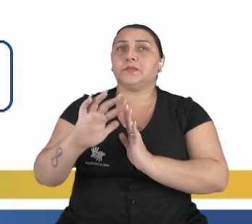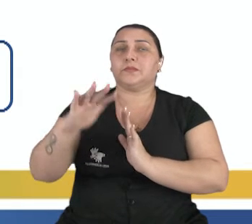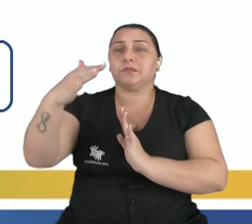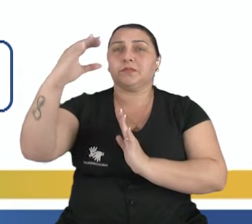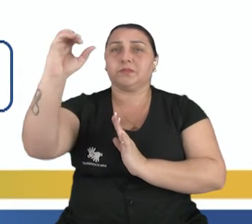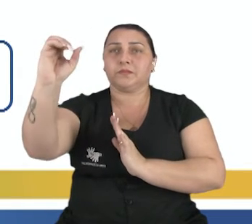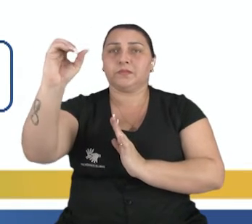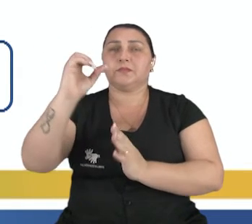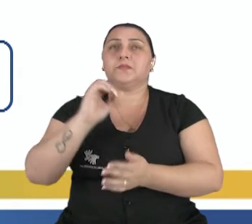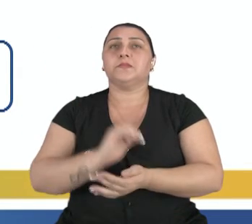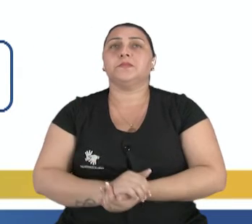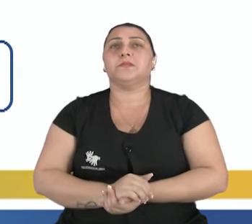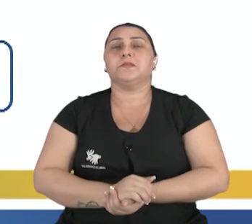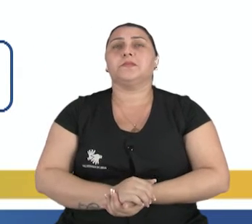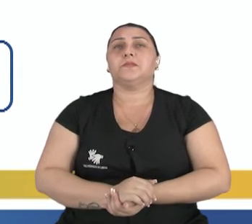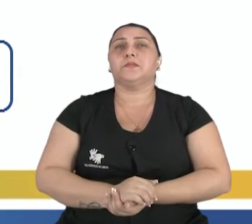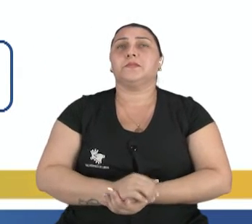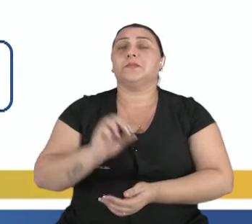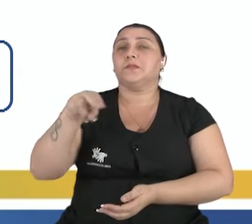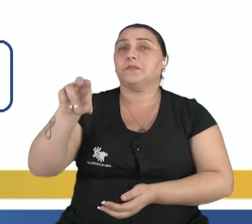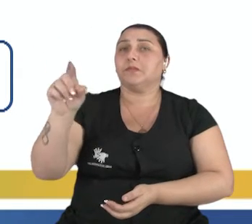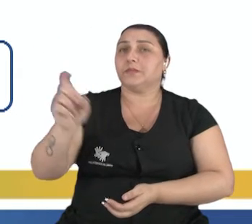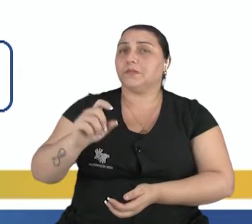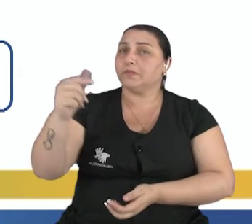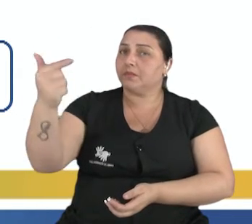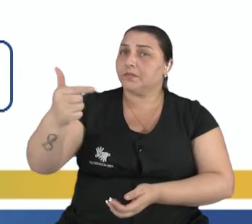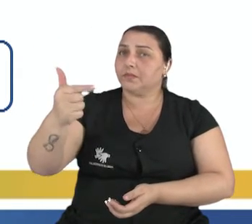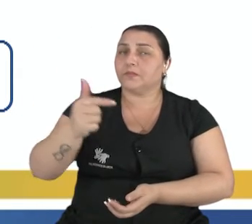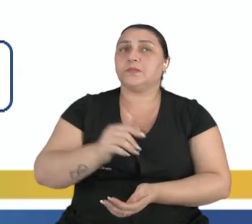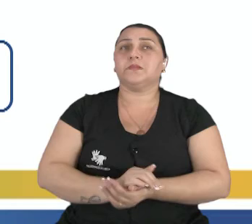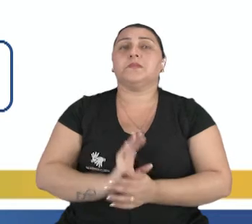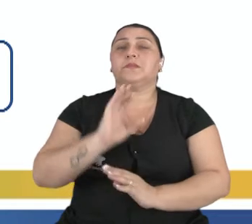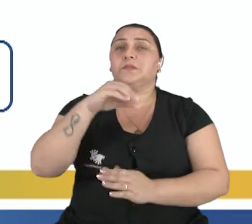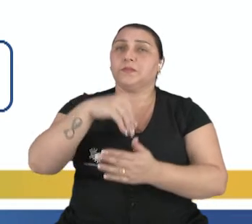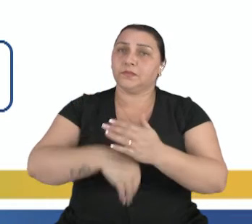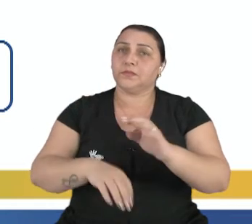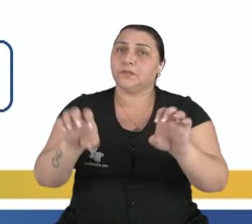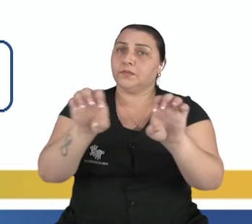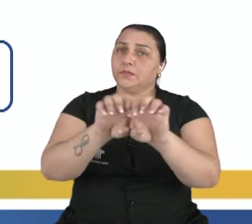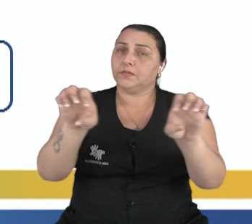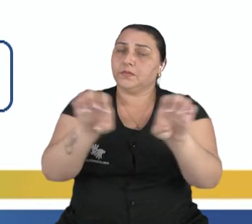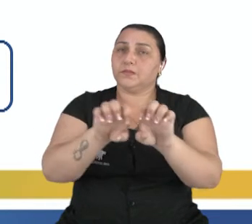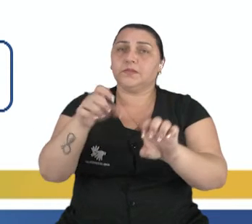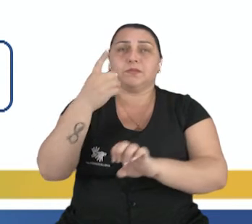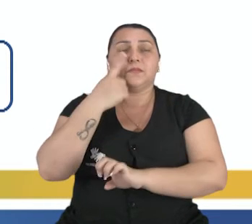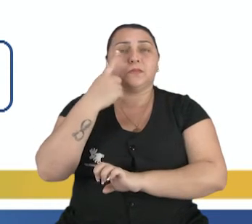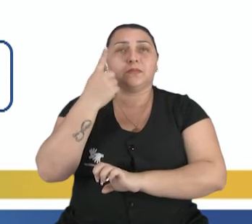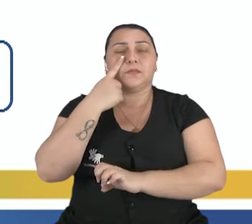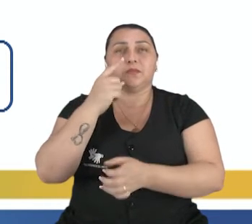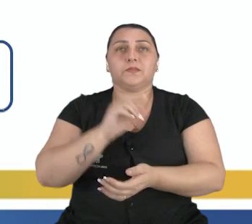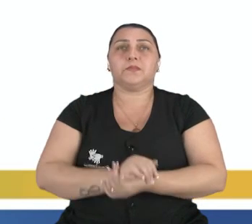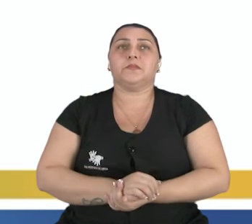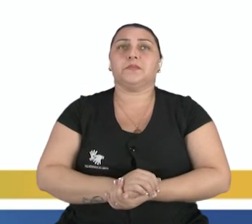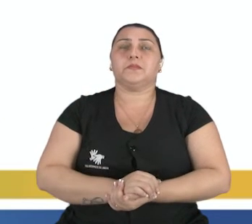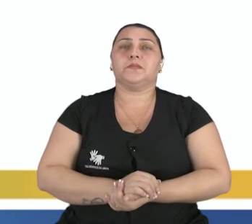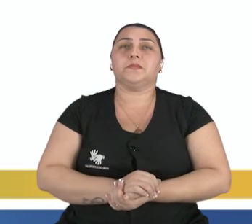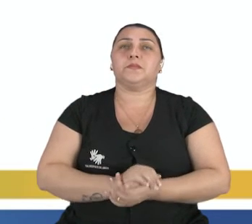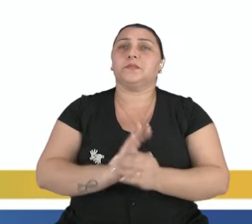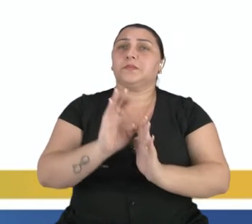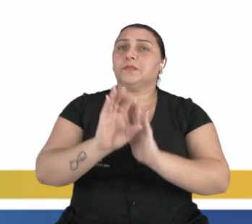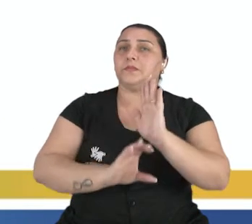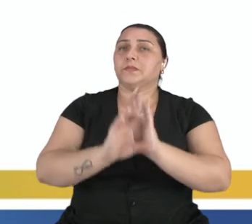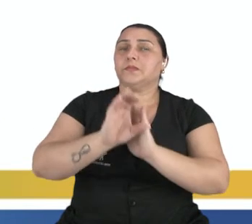aumentar para 0. Então, a variação é 2. Dentro dessa equação, agora a gente vai observar esse